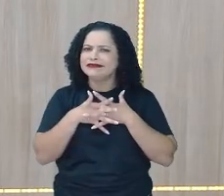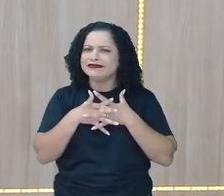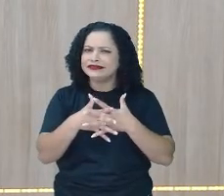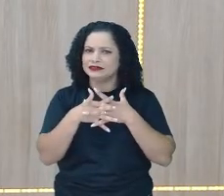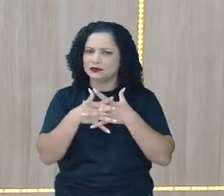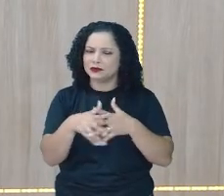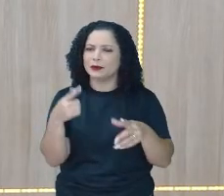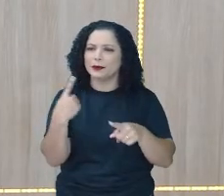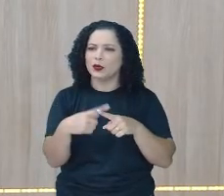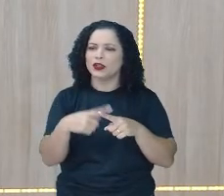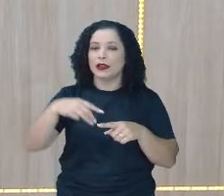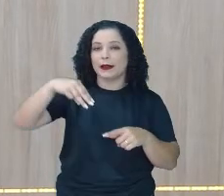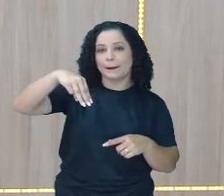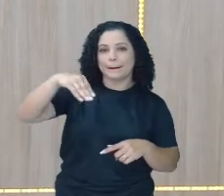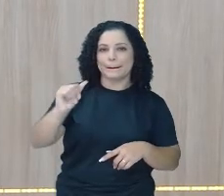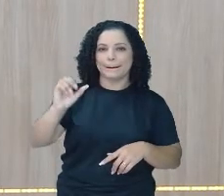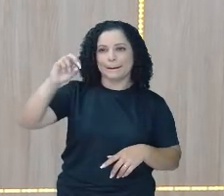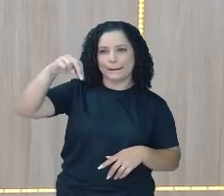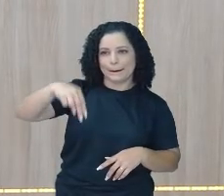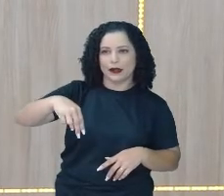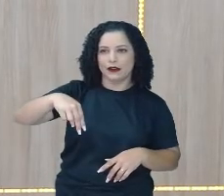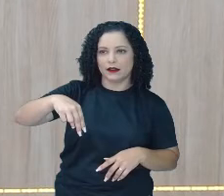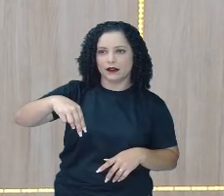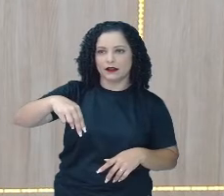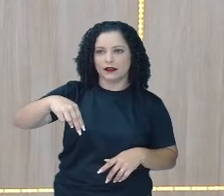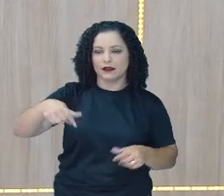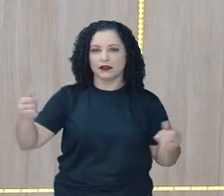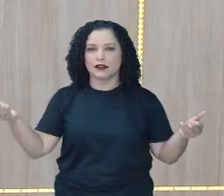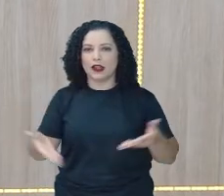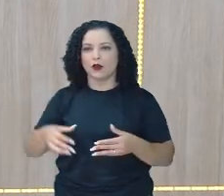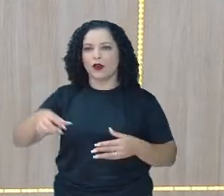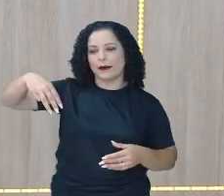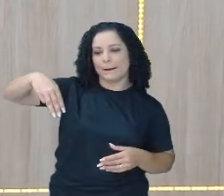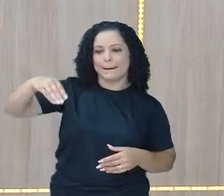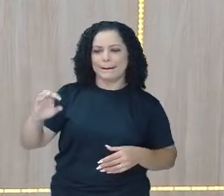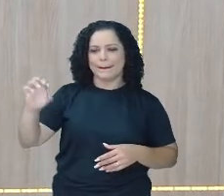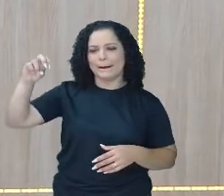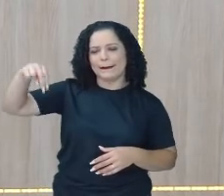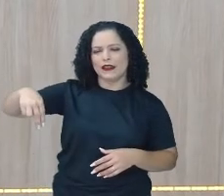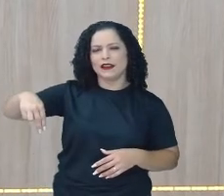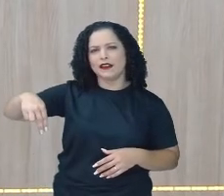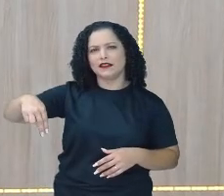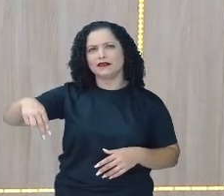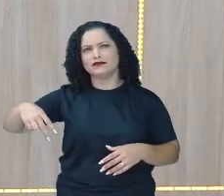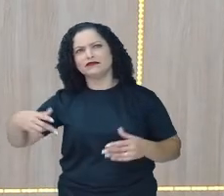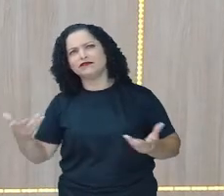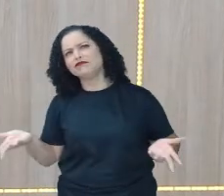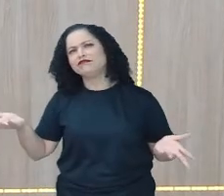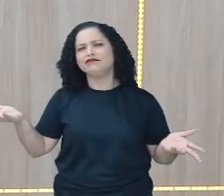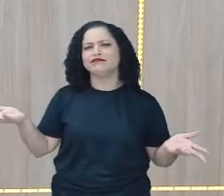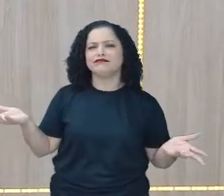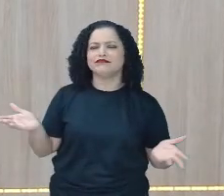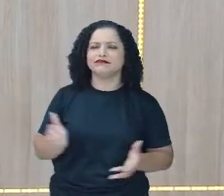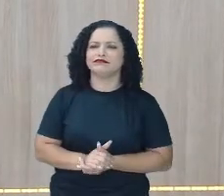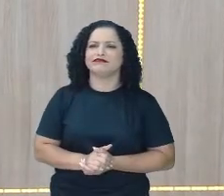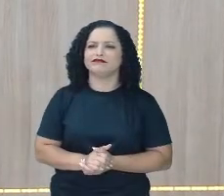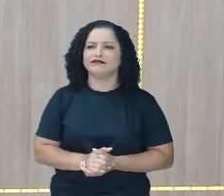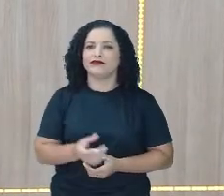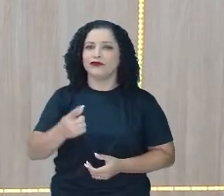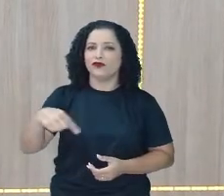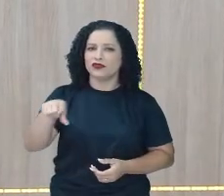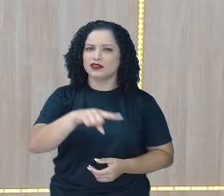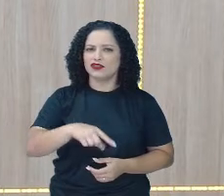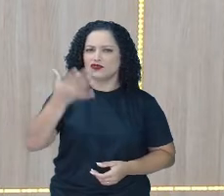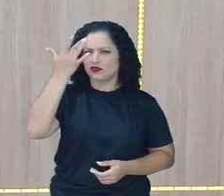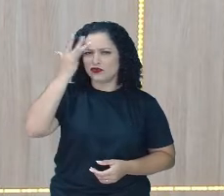né? Olha lá. Man. E agora? Man. Olha aí. Olha, para quem não consegue decorar a